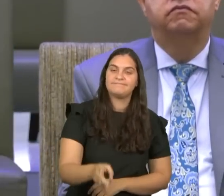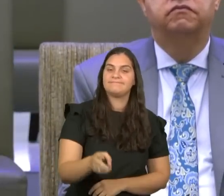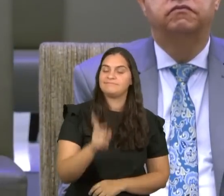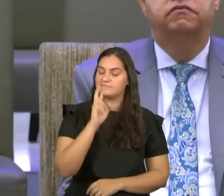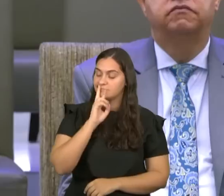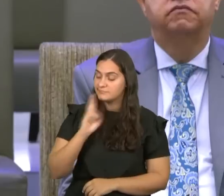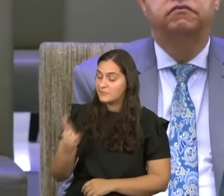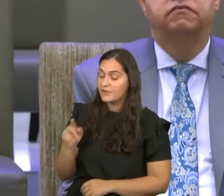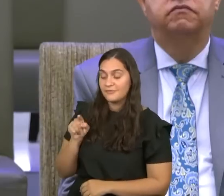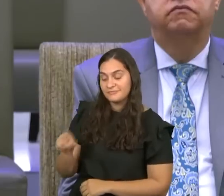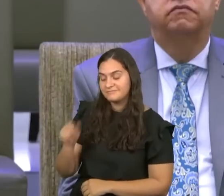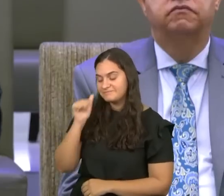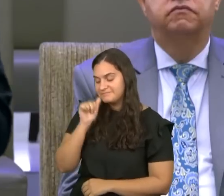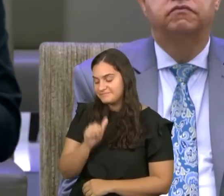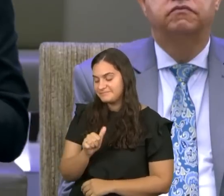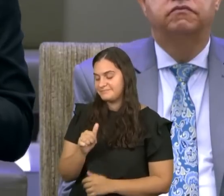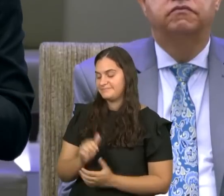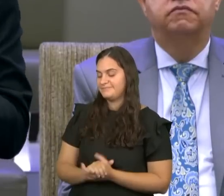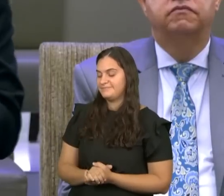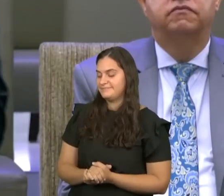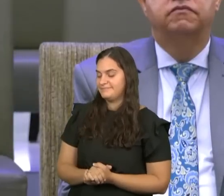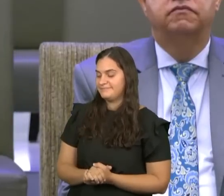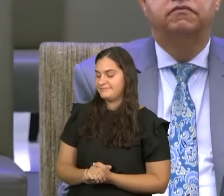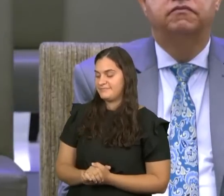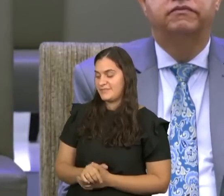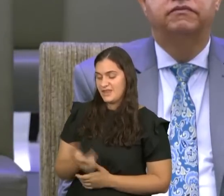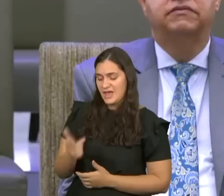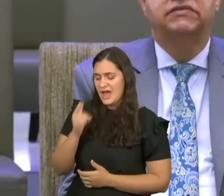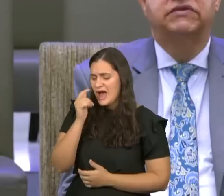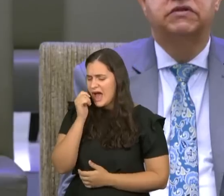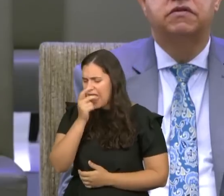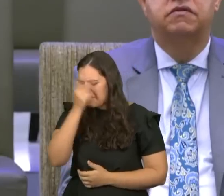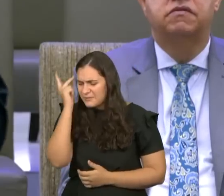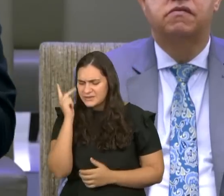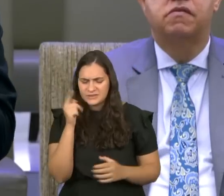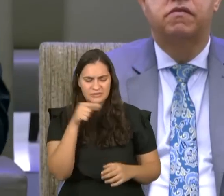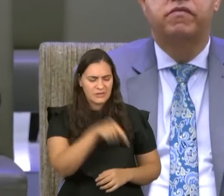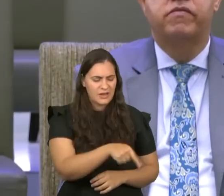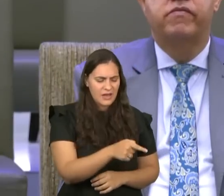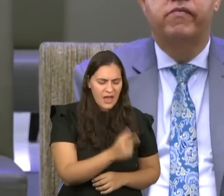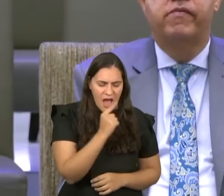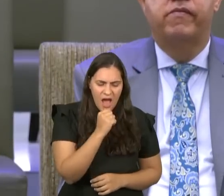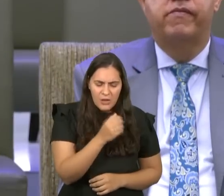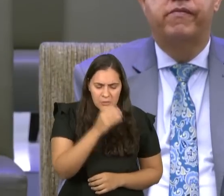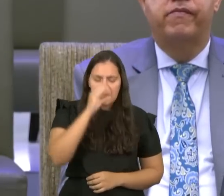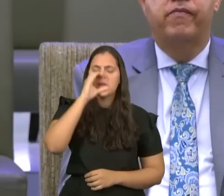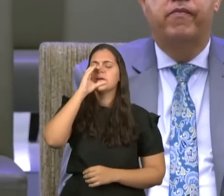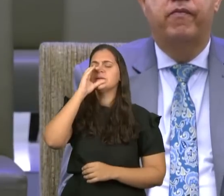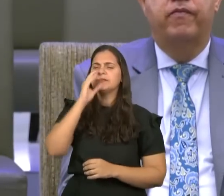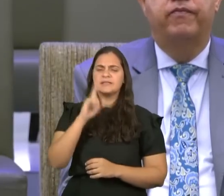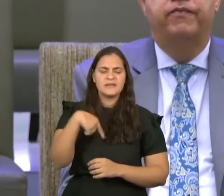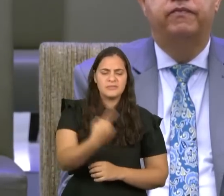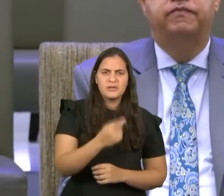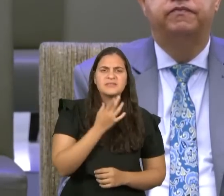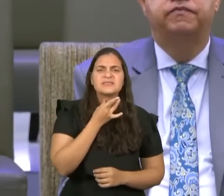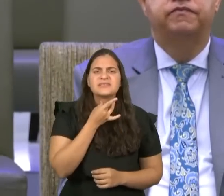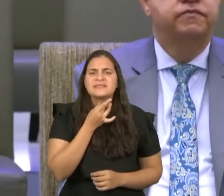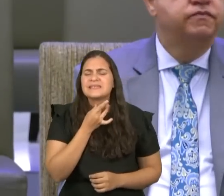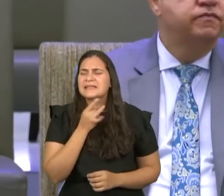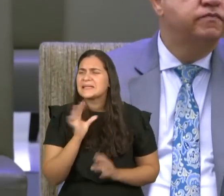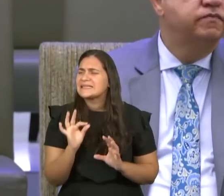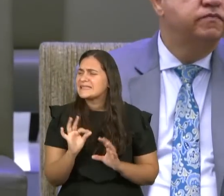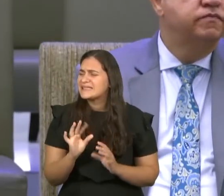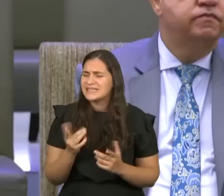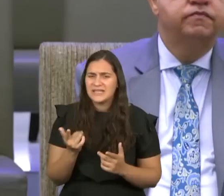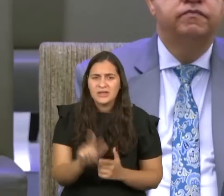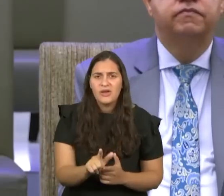mulher quem bebe desta água logo terá sede outra vez mas quem bebe da